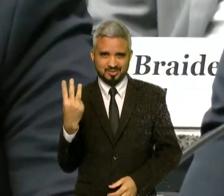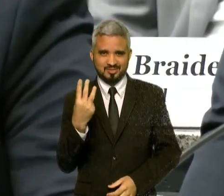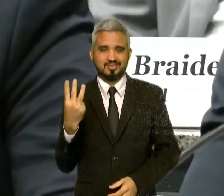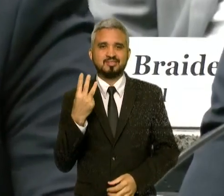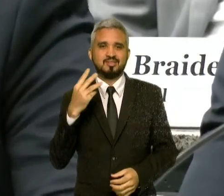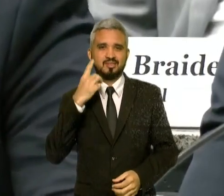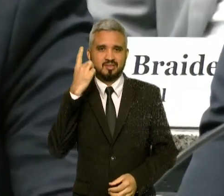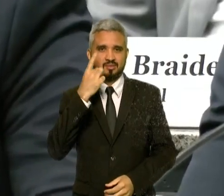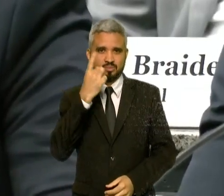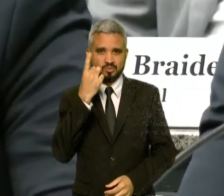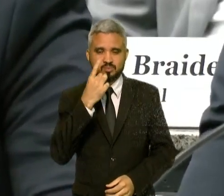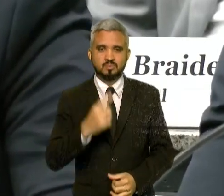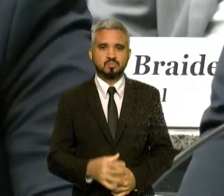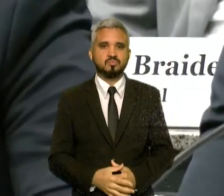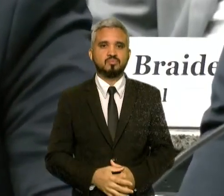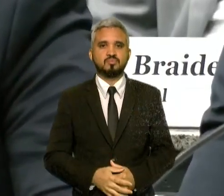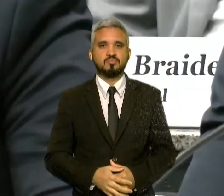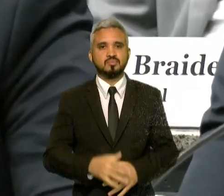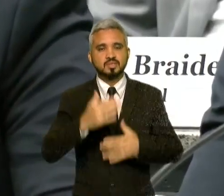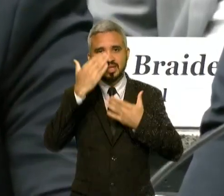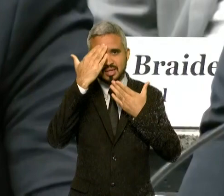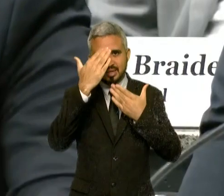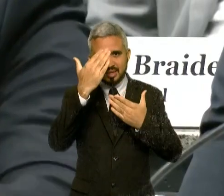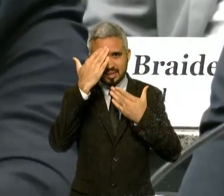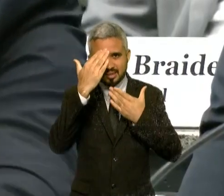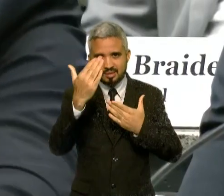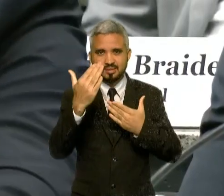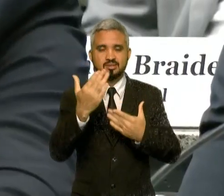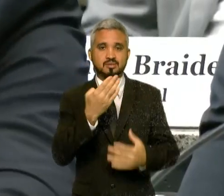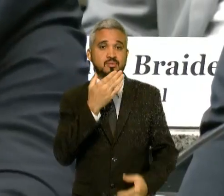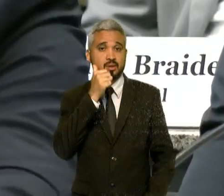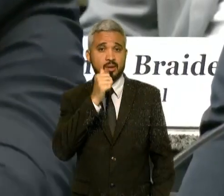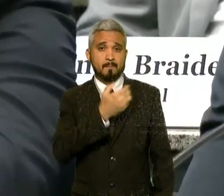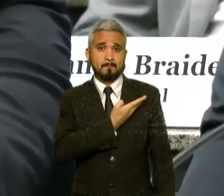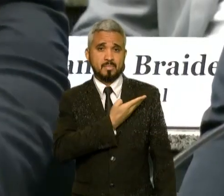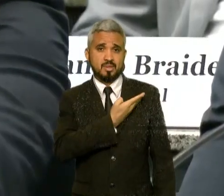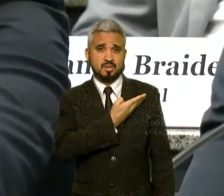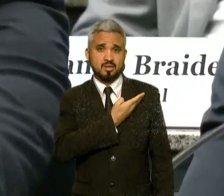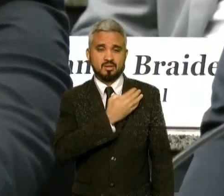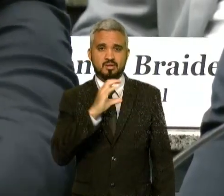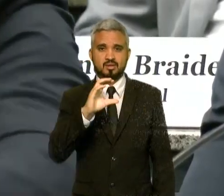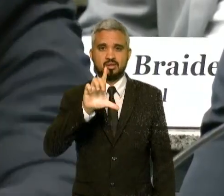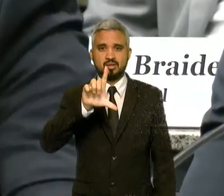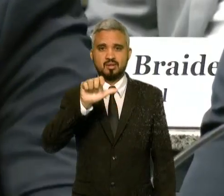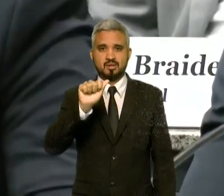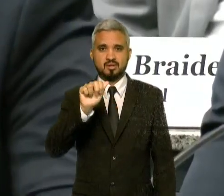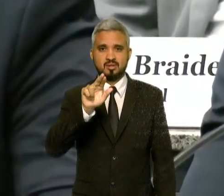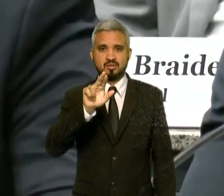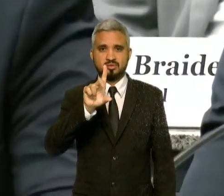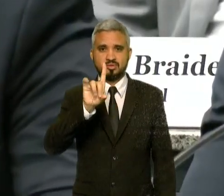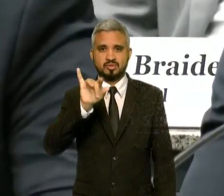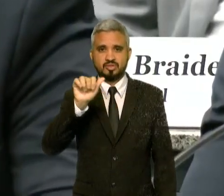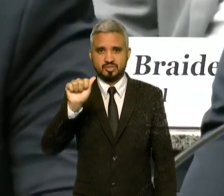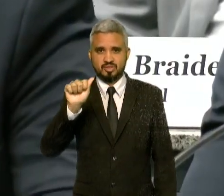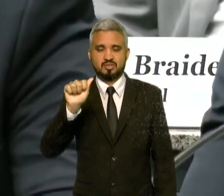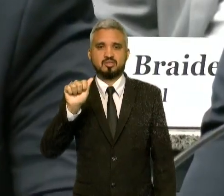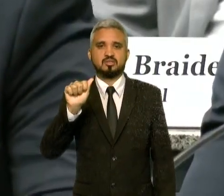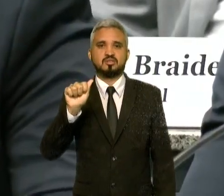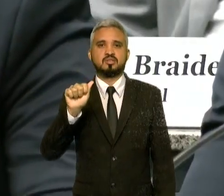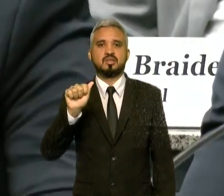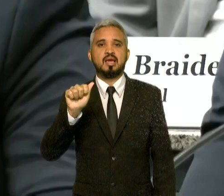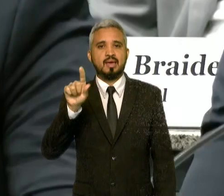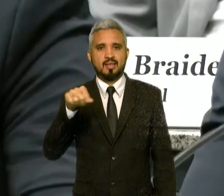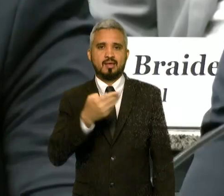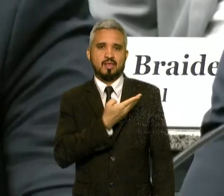agradeço a recepção da querida amiga deputada Cláudia, que é minha amiga